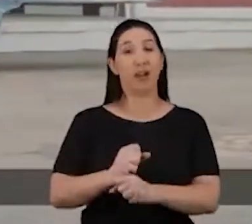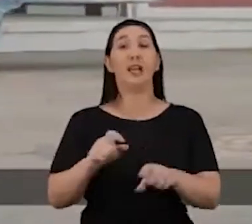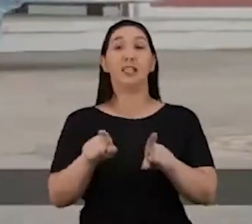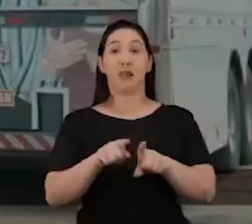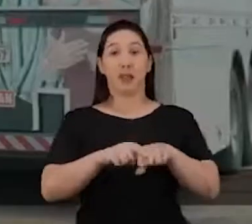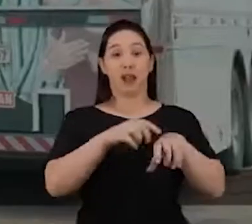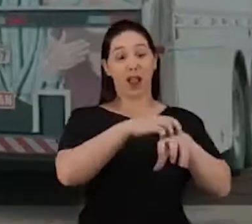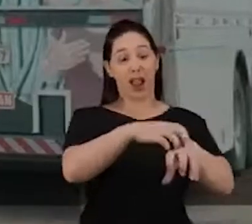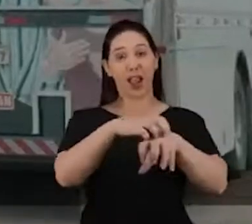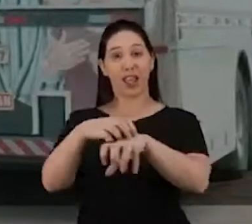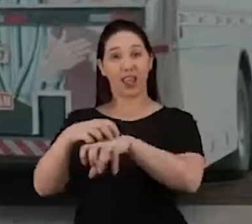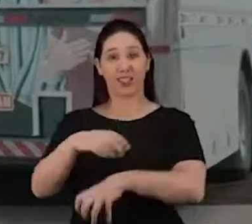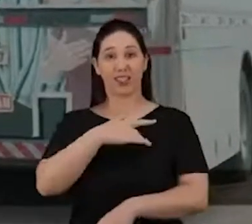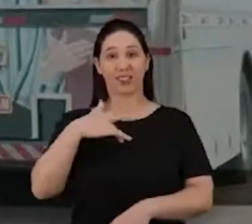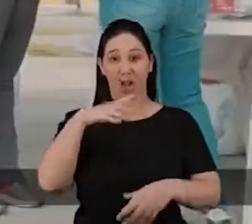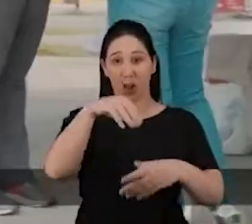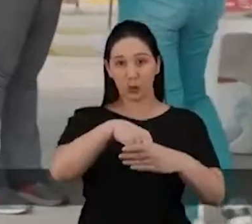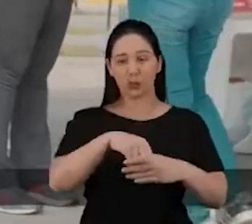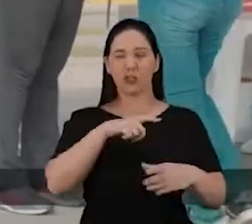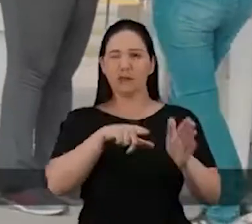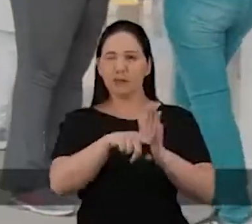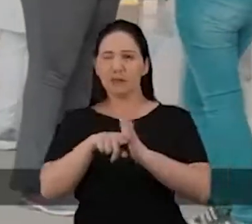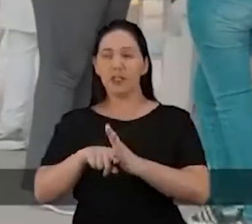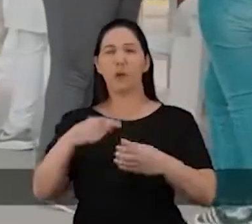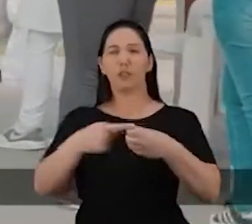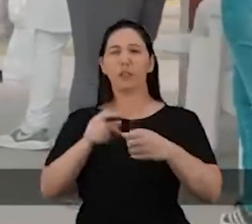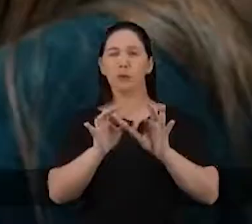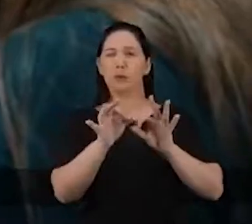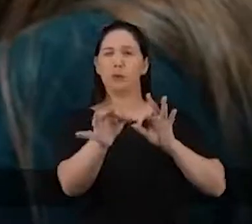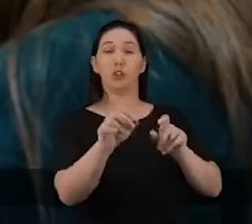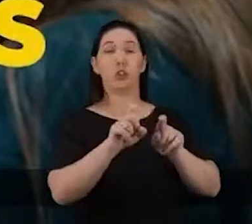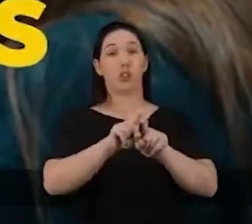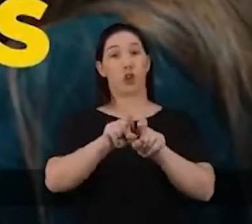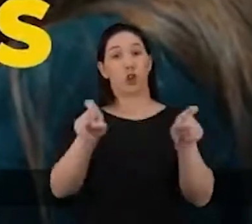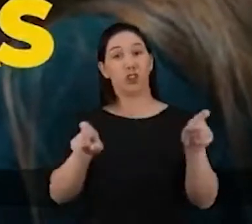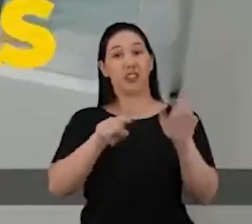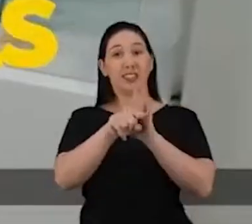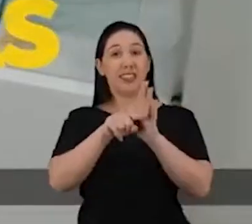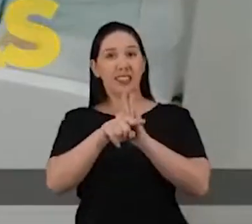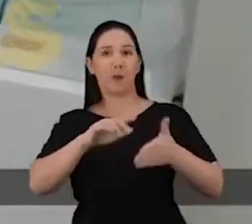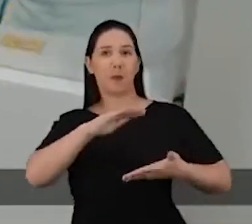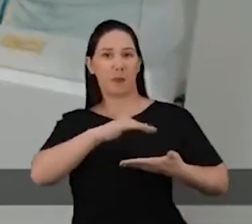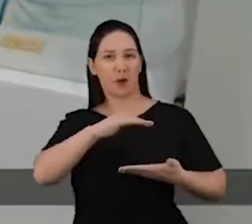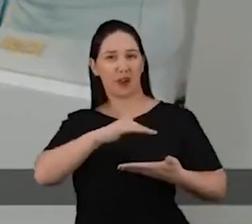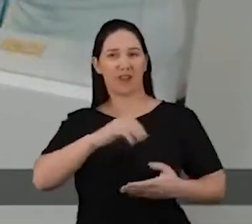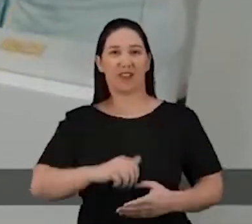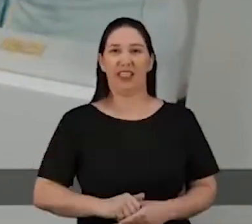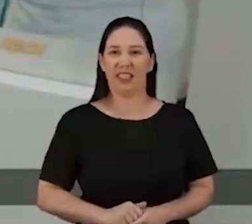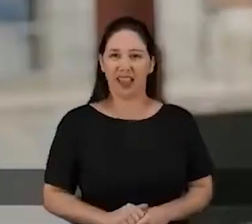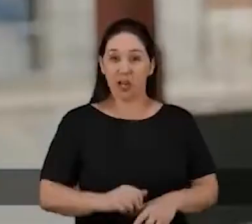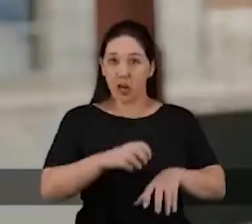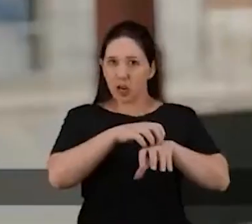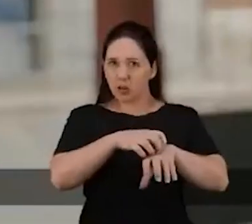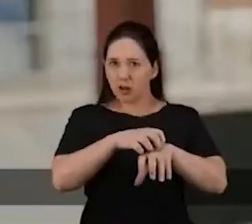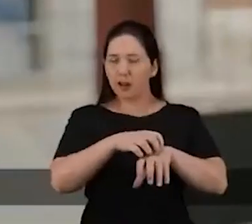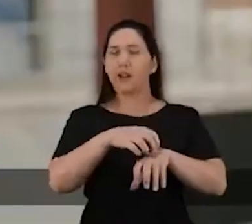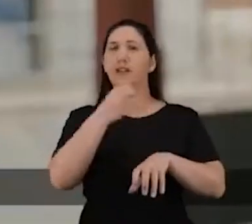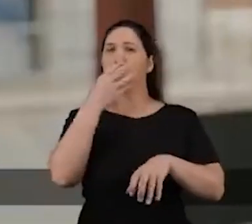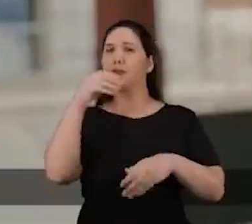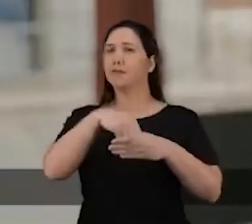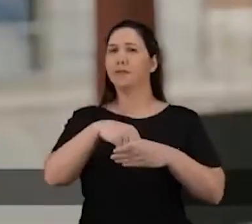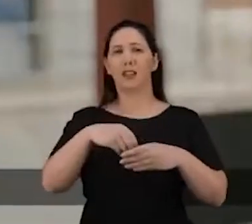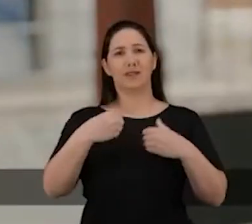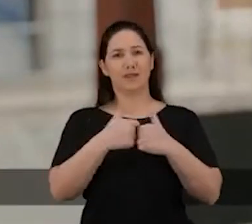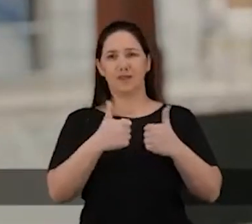carretas da saúde vão chegar até os municípios mais distantes, com ginecologistas e exames de mamografia. Se a carreta da